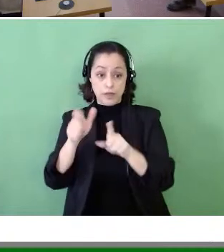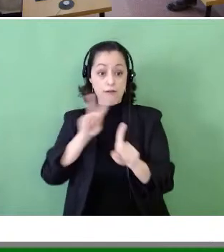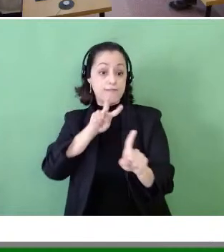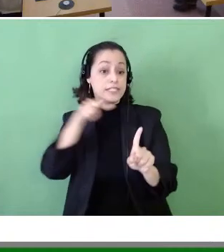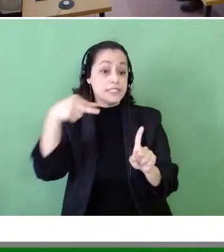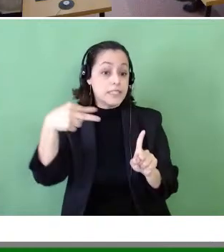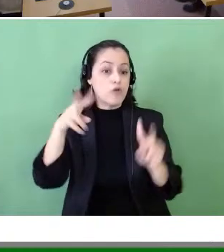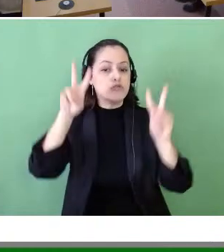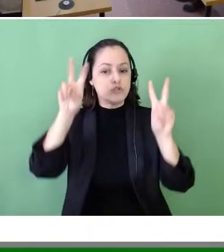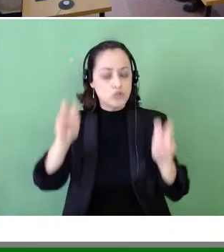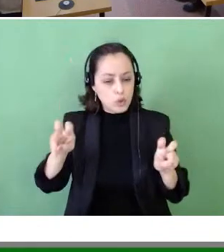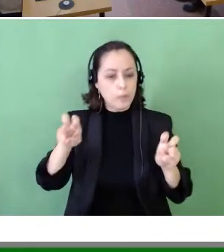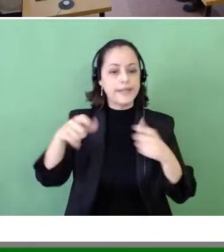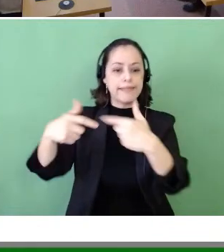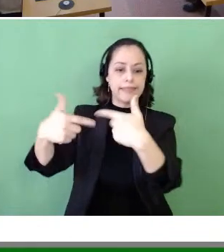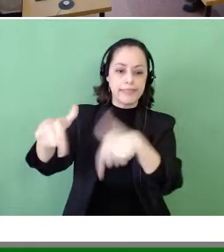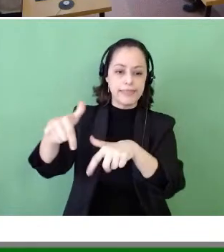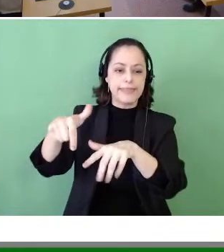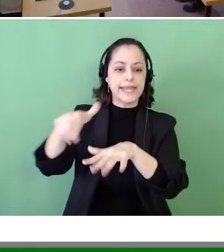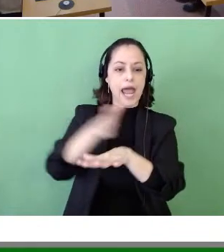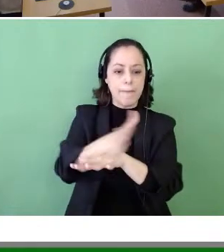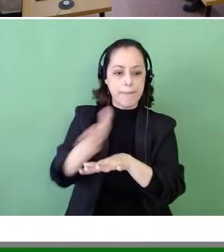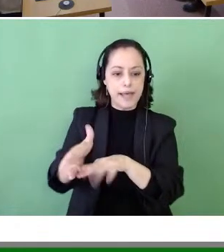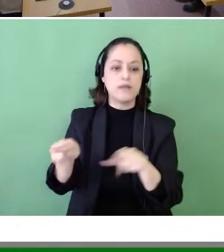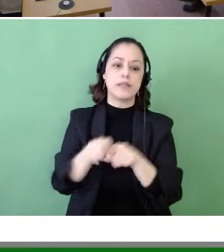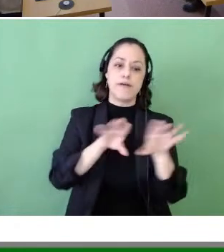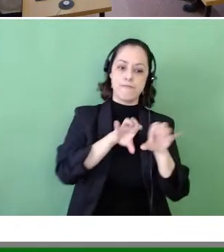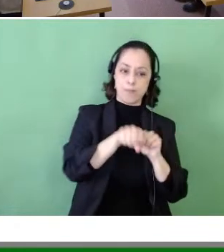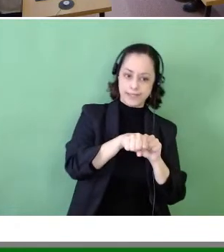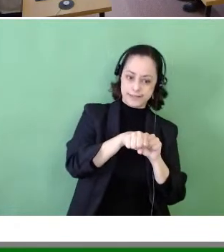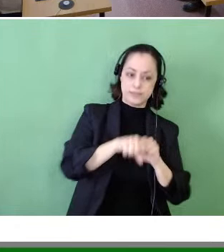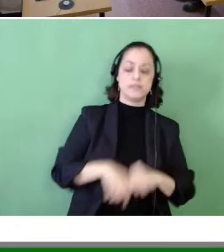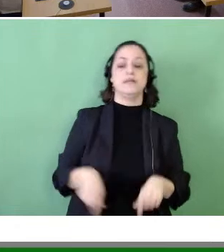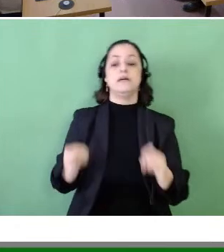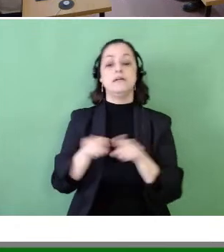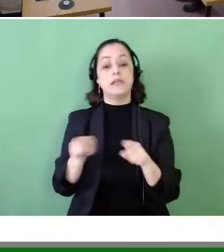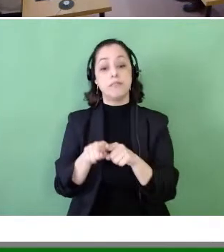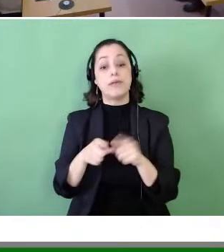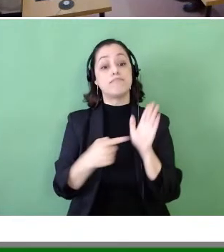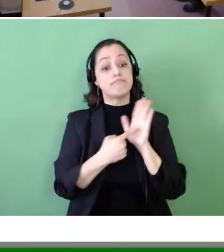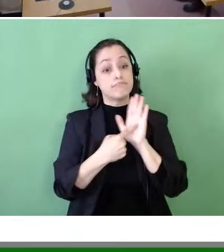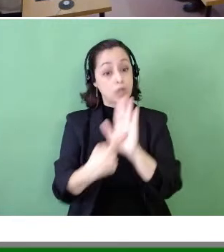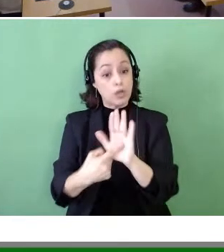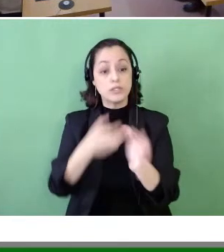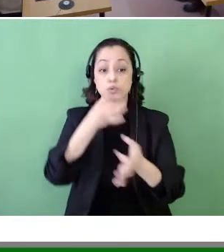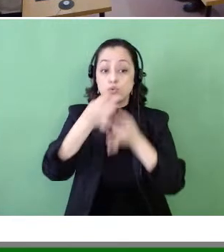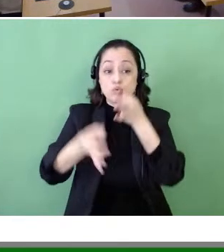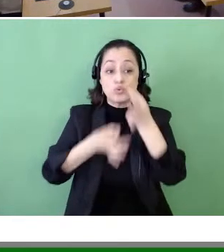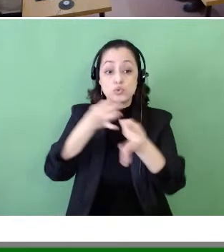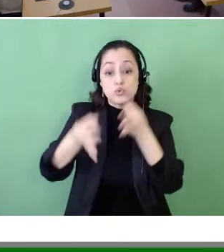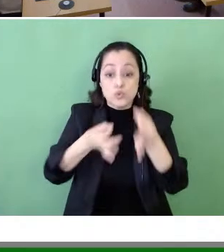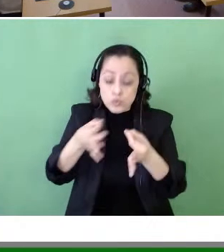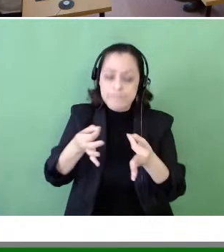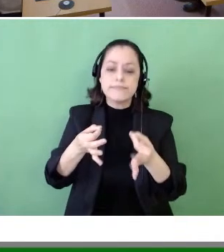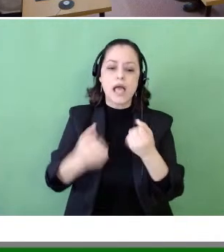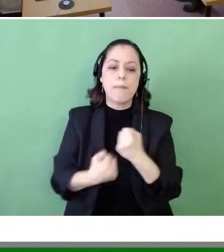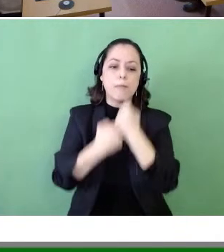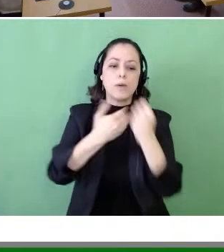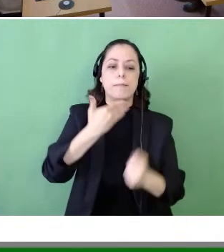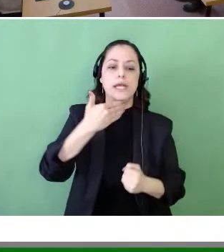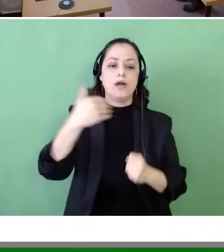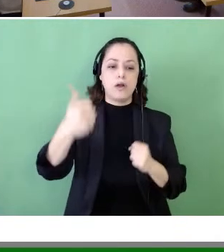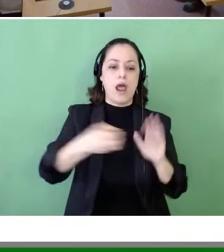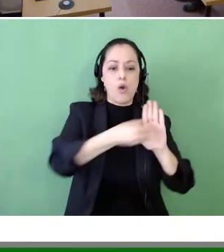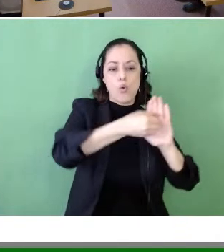Y presentamos, al final de todo, sugerencias para que se pueda mejorar los diseños curriculares de los cursos